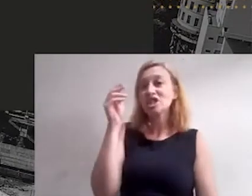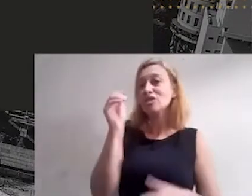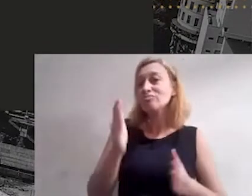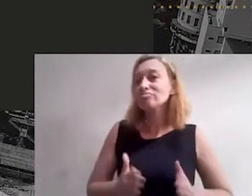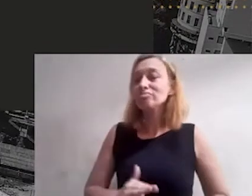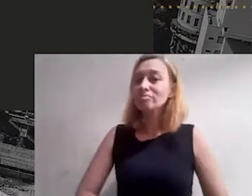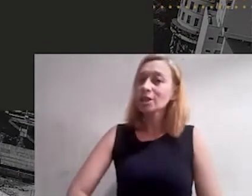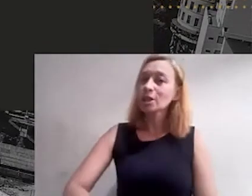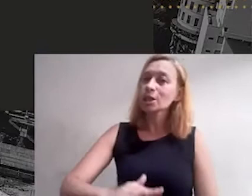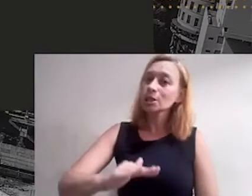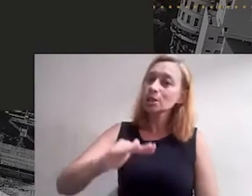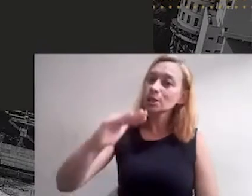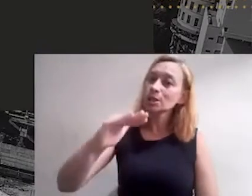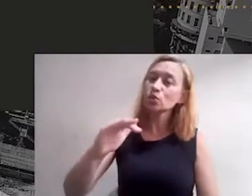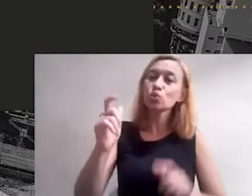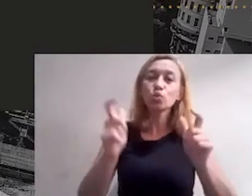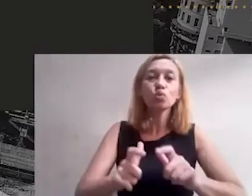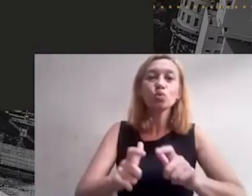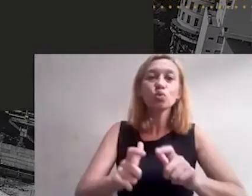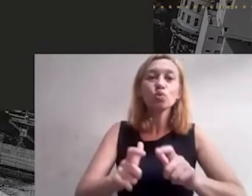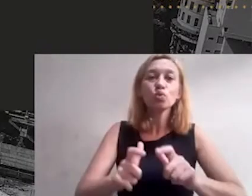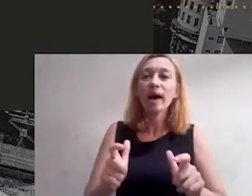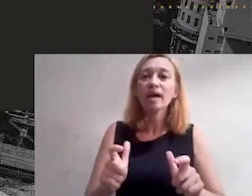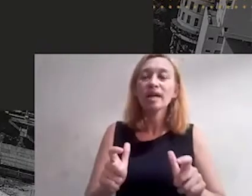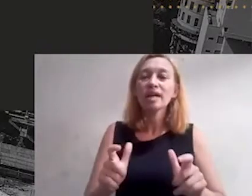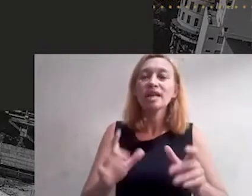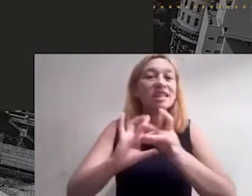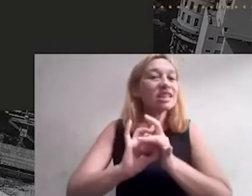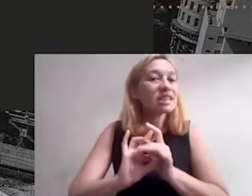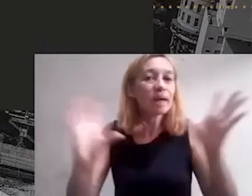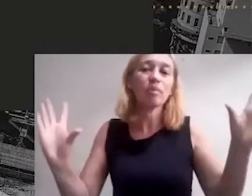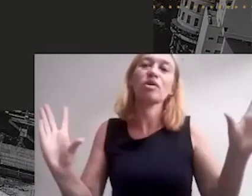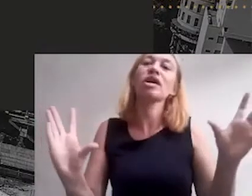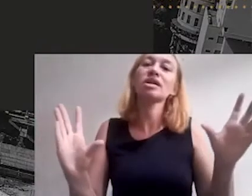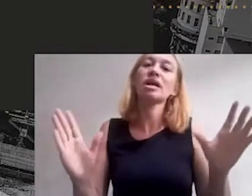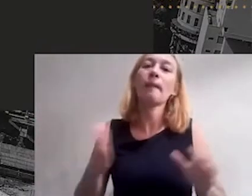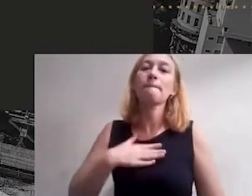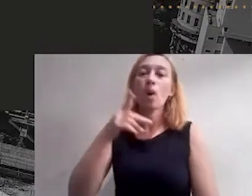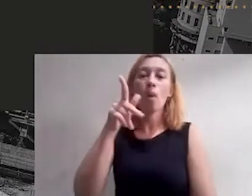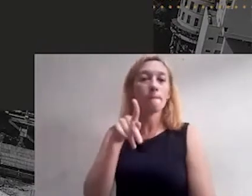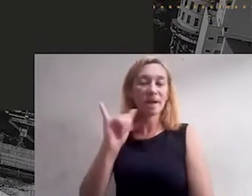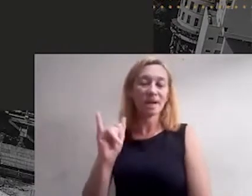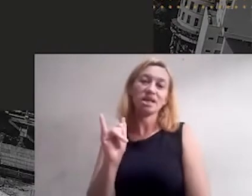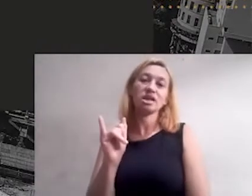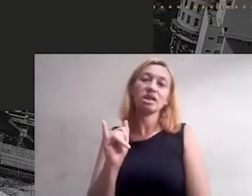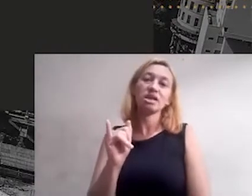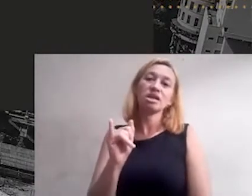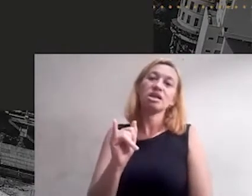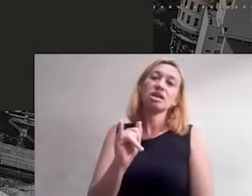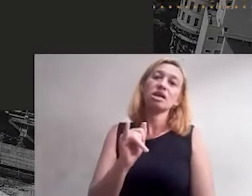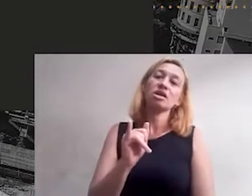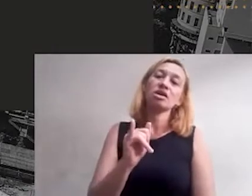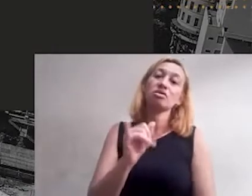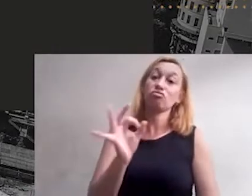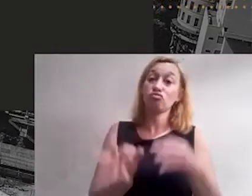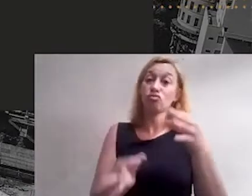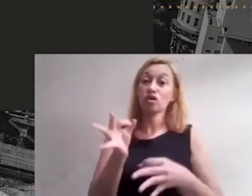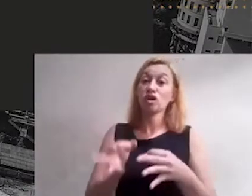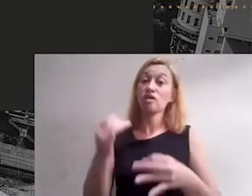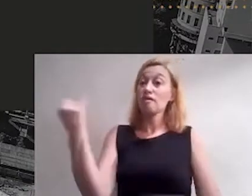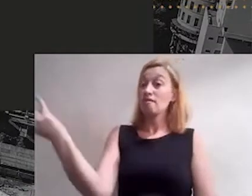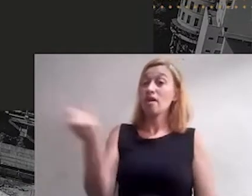num ambiente muito de democracia. Né? Meu pai era um grande jurista, que dizia uma frase célebre,